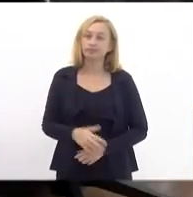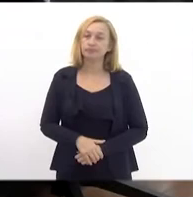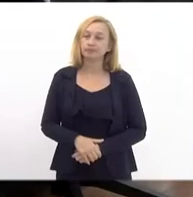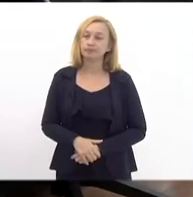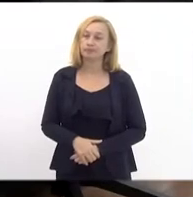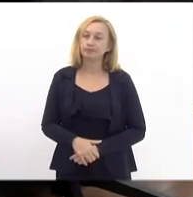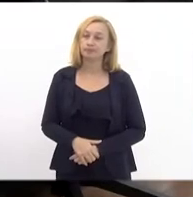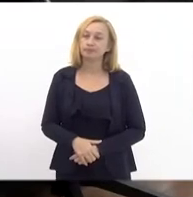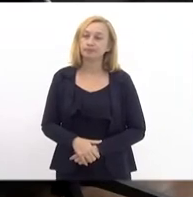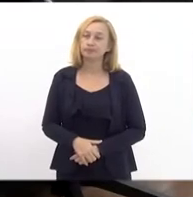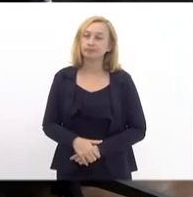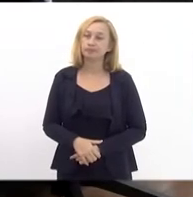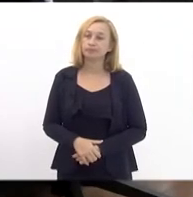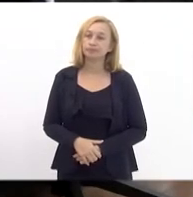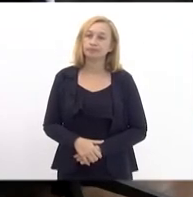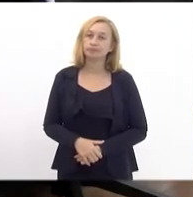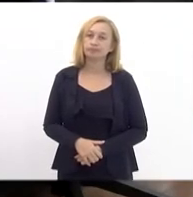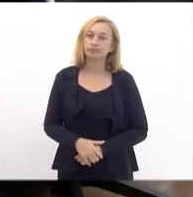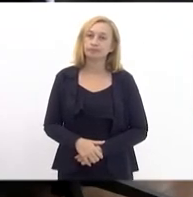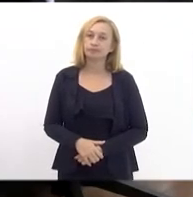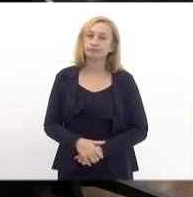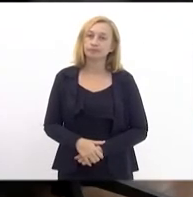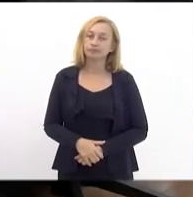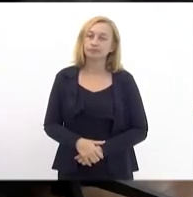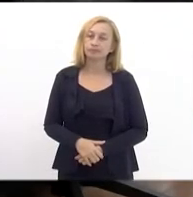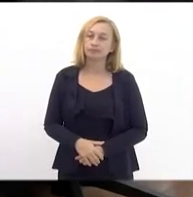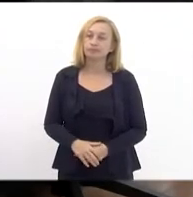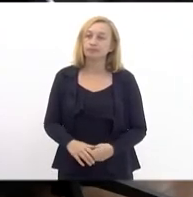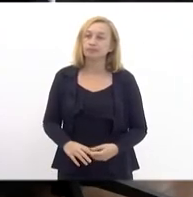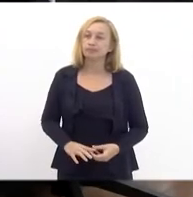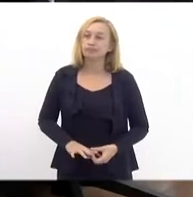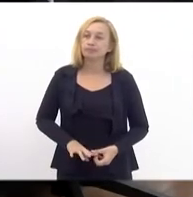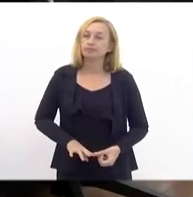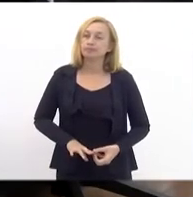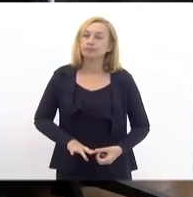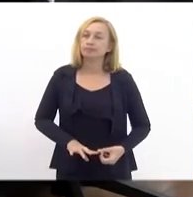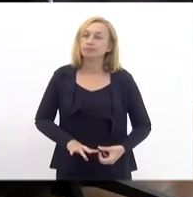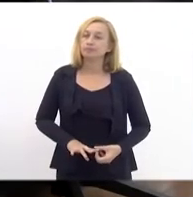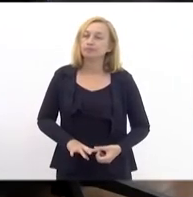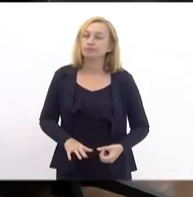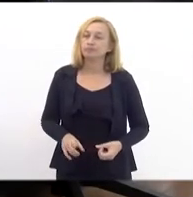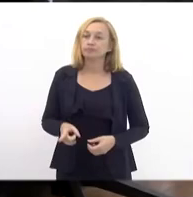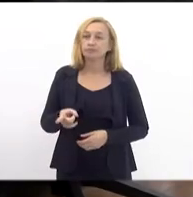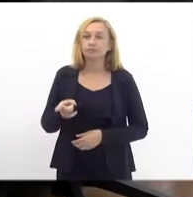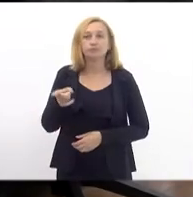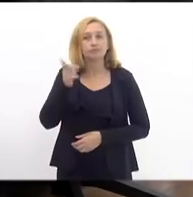não, Kátia. A senhora Kátia, que é usuária diária,